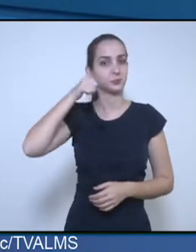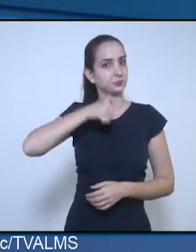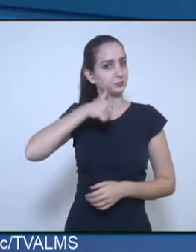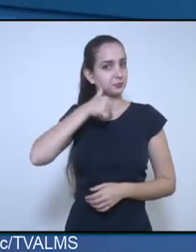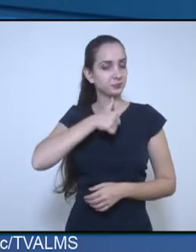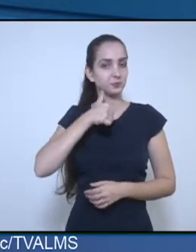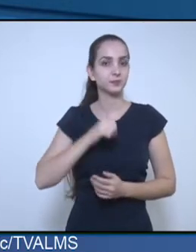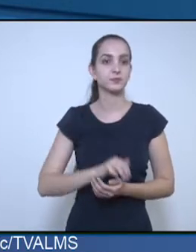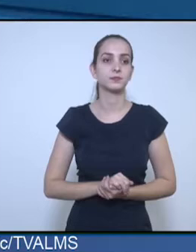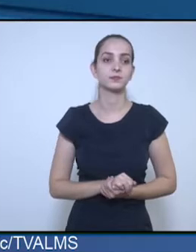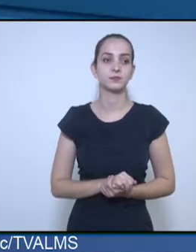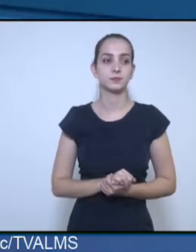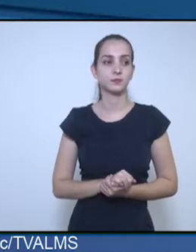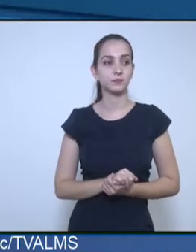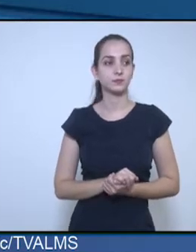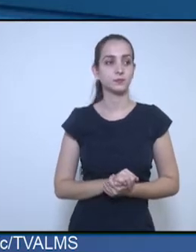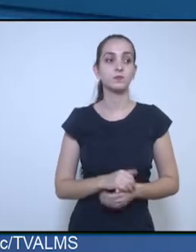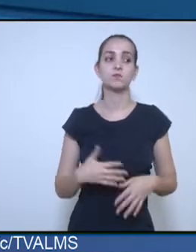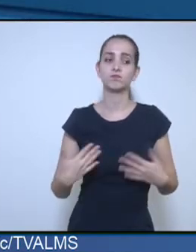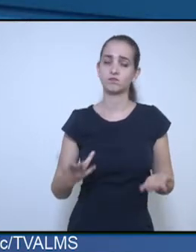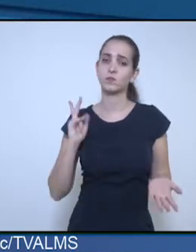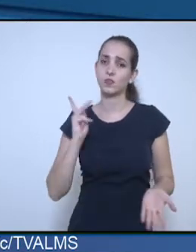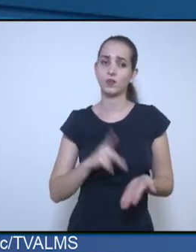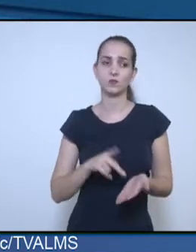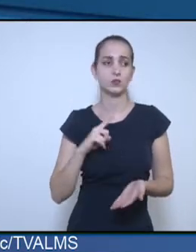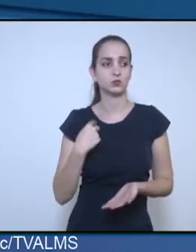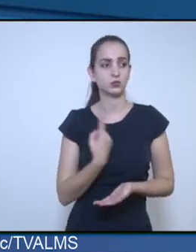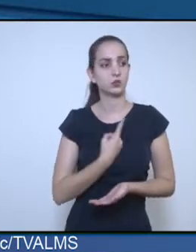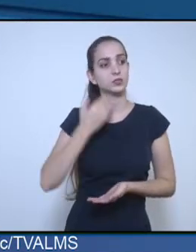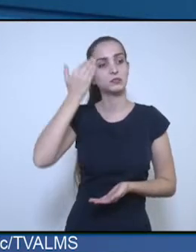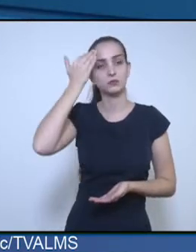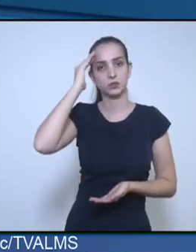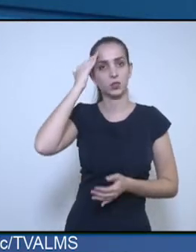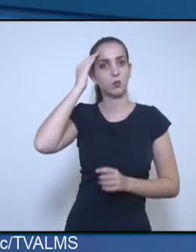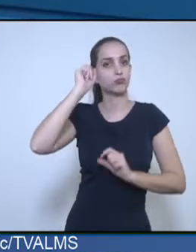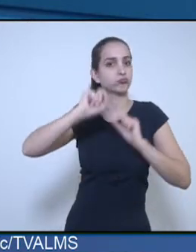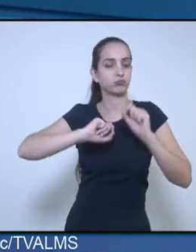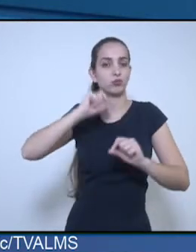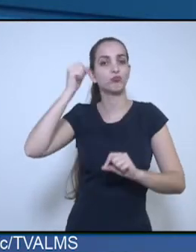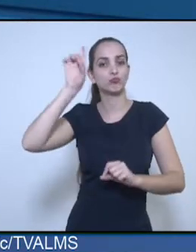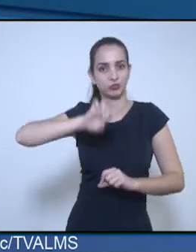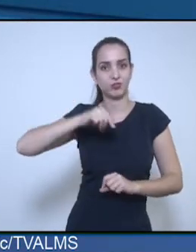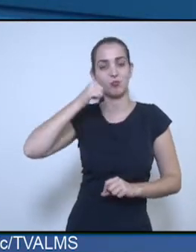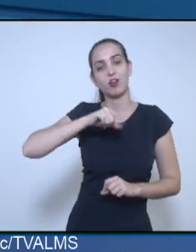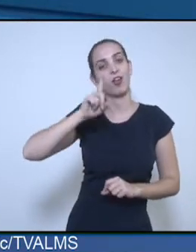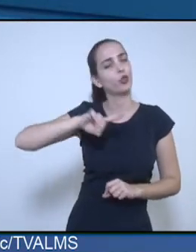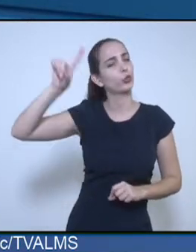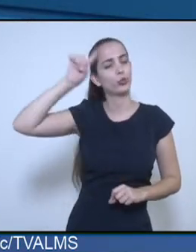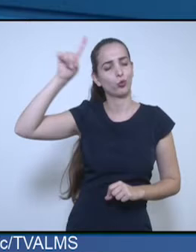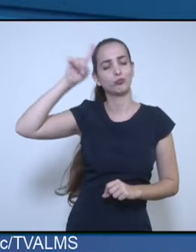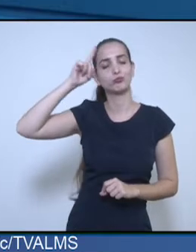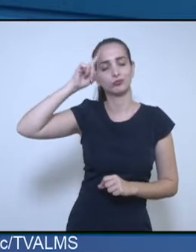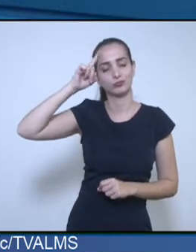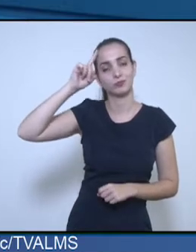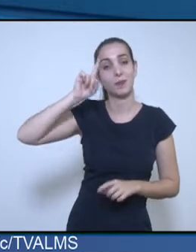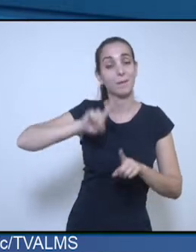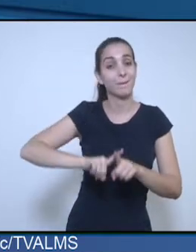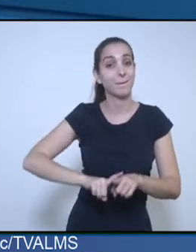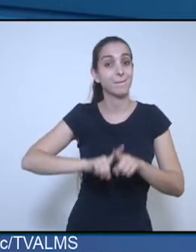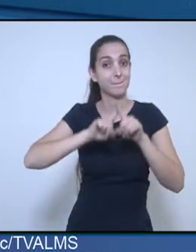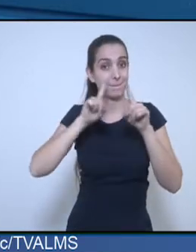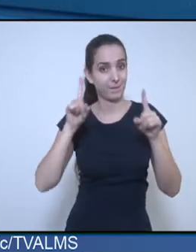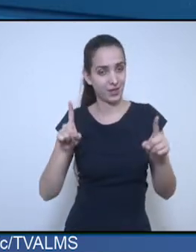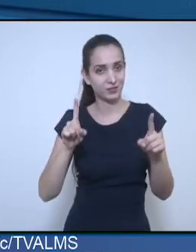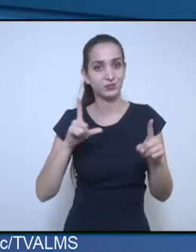Mulher. Que, na verdade, nós entendemos que o Dia da Mulher são todos os dias. Mas, como